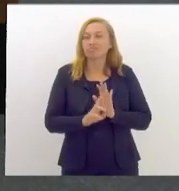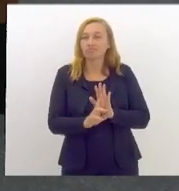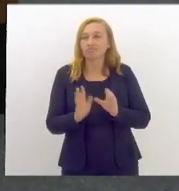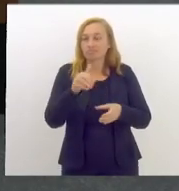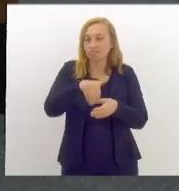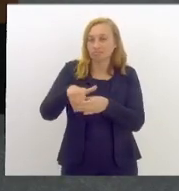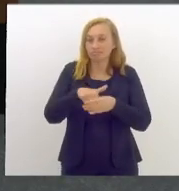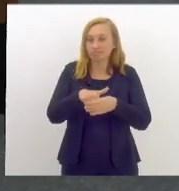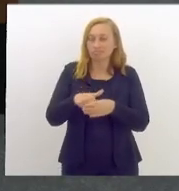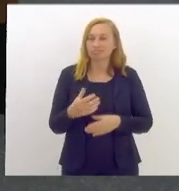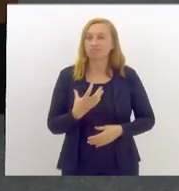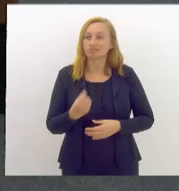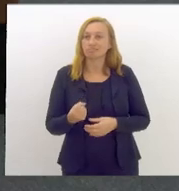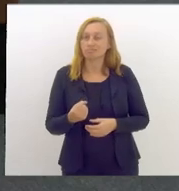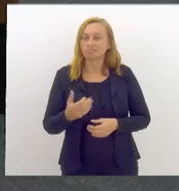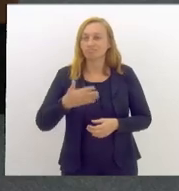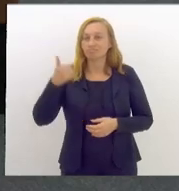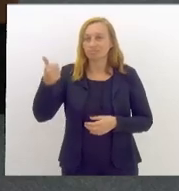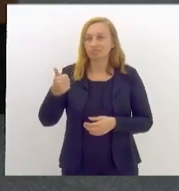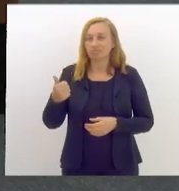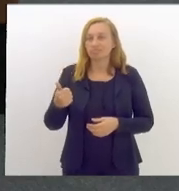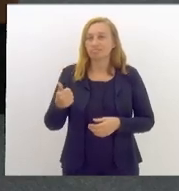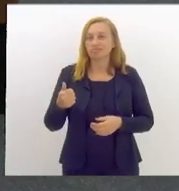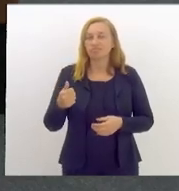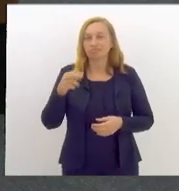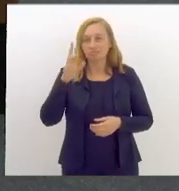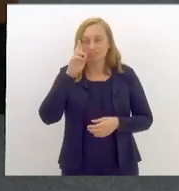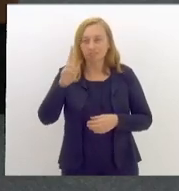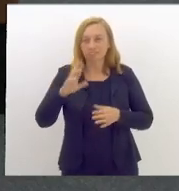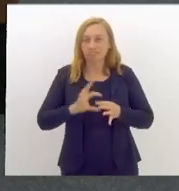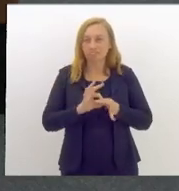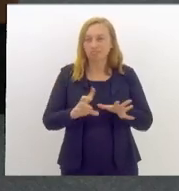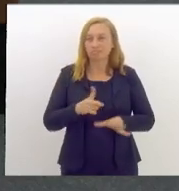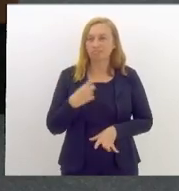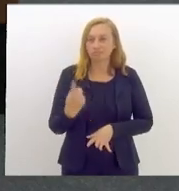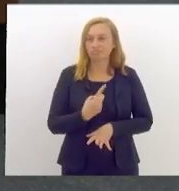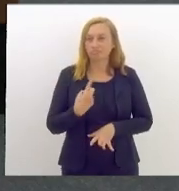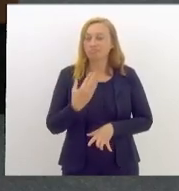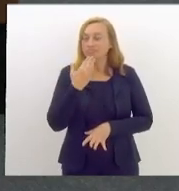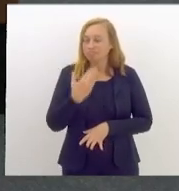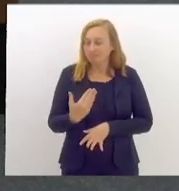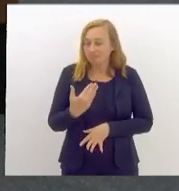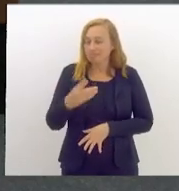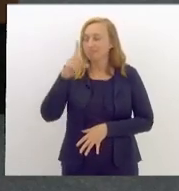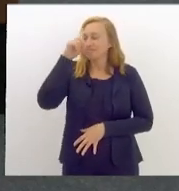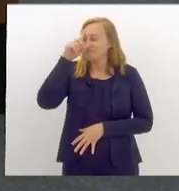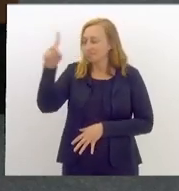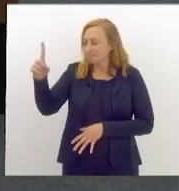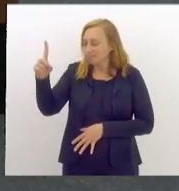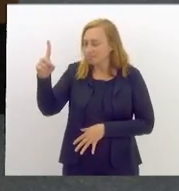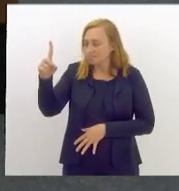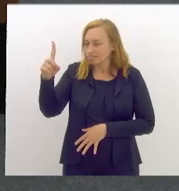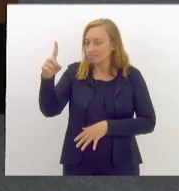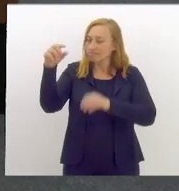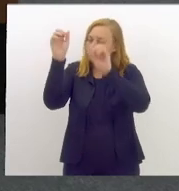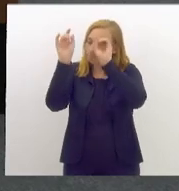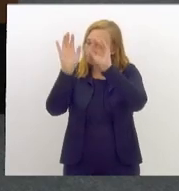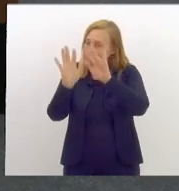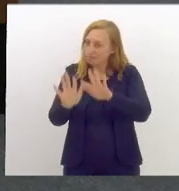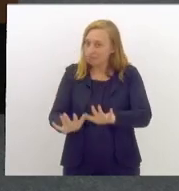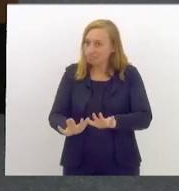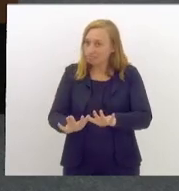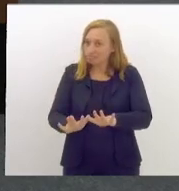recebido Esse é o maior legado que vossa excelência deixa para todos nós pedimos muito a Deus que te abençoe